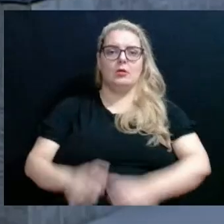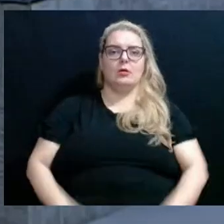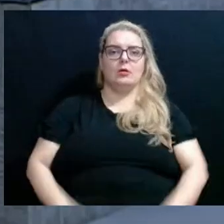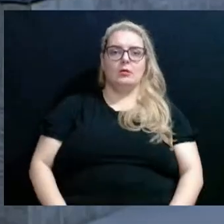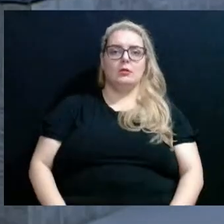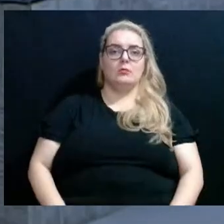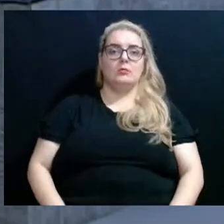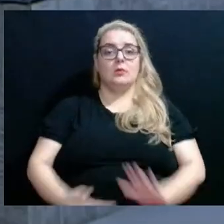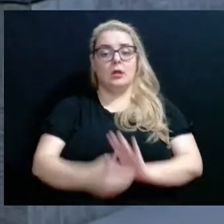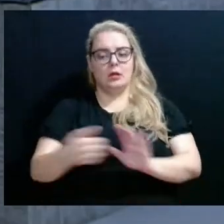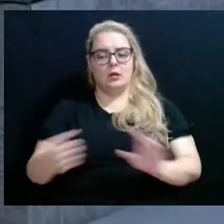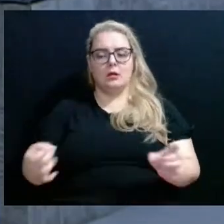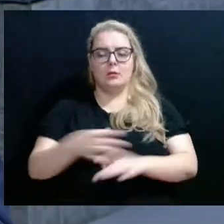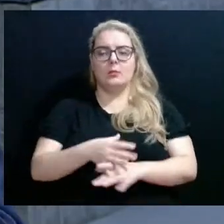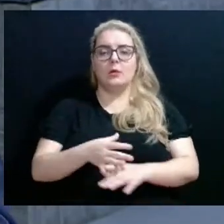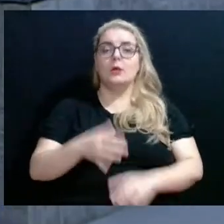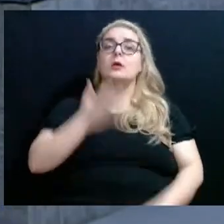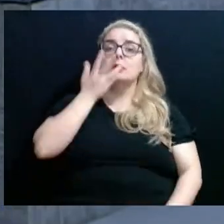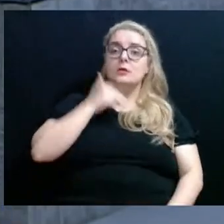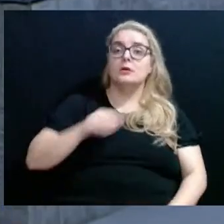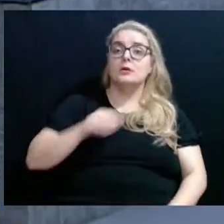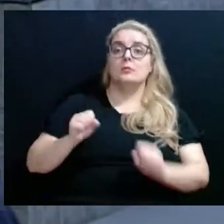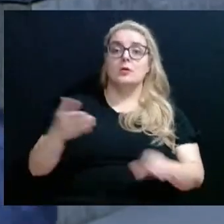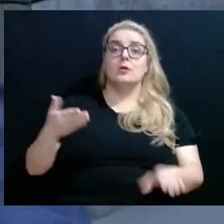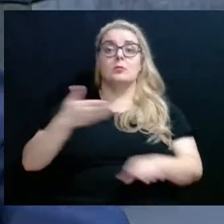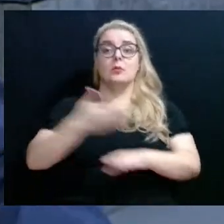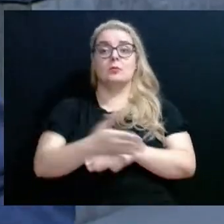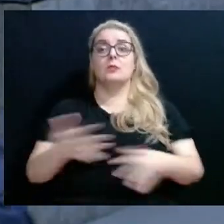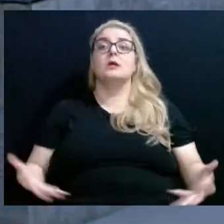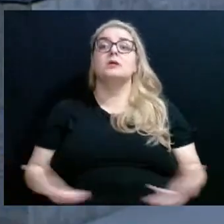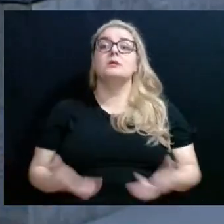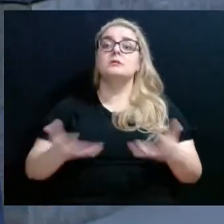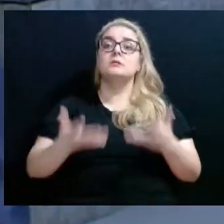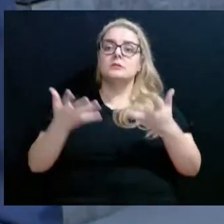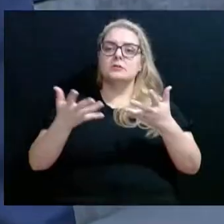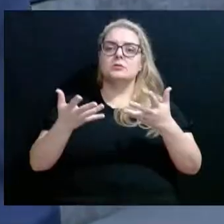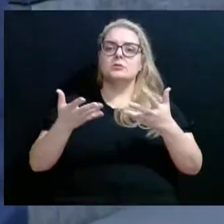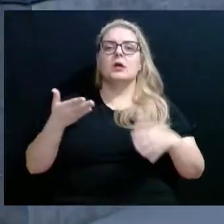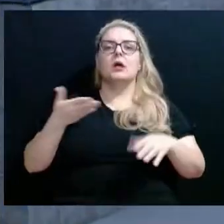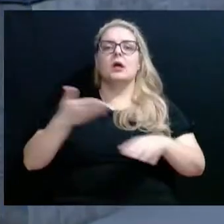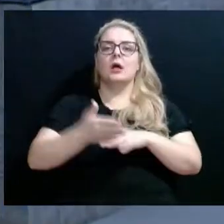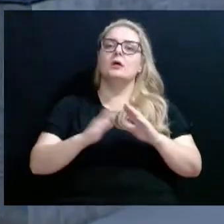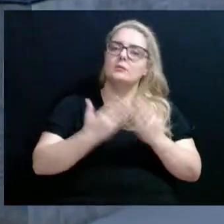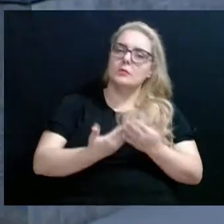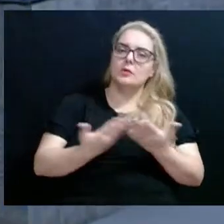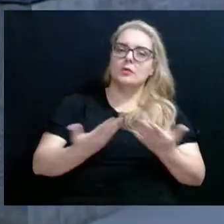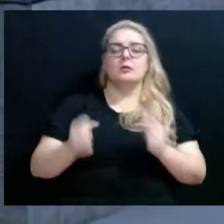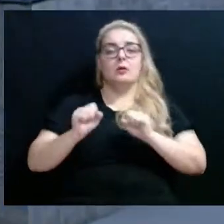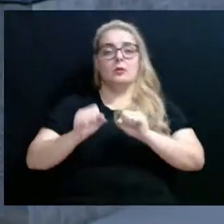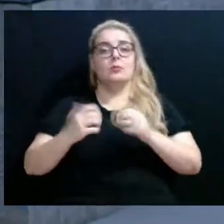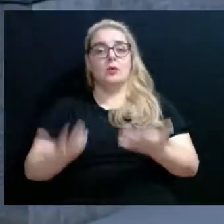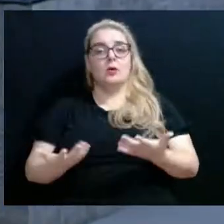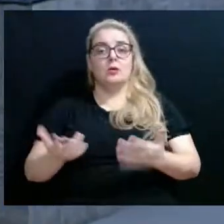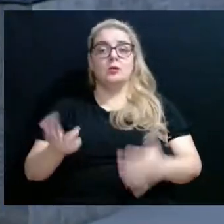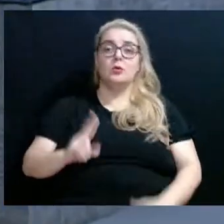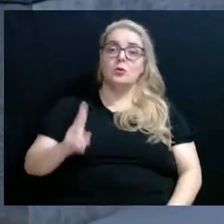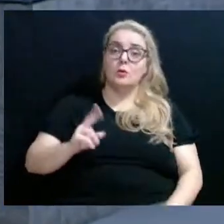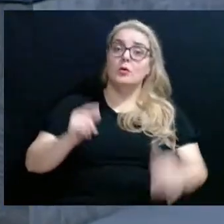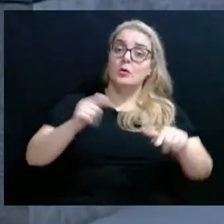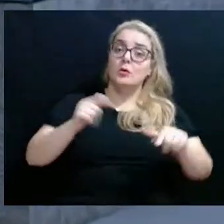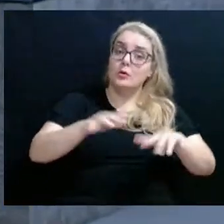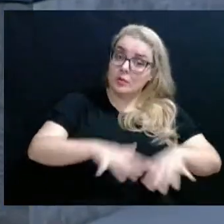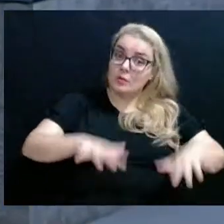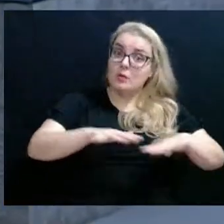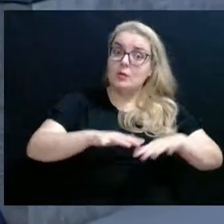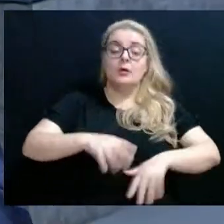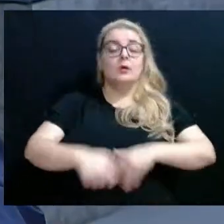e que as crianças possam participar, esse incentivo, a eles virem para a escola, a poder usufruir desse meio que é o judô,